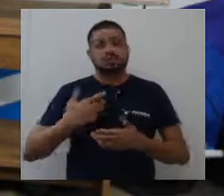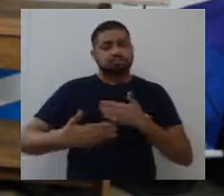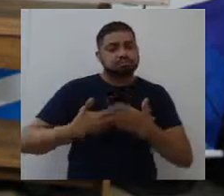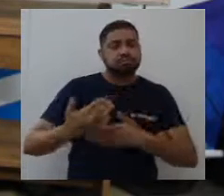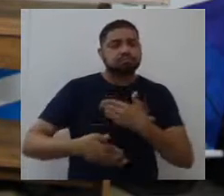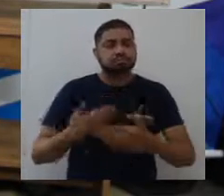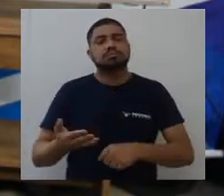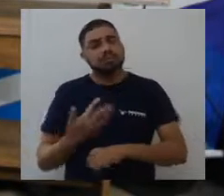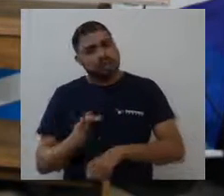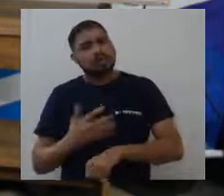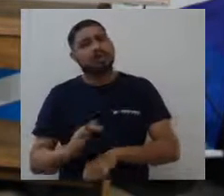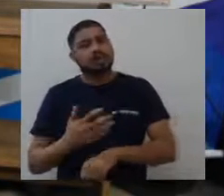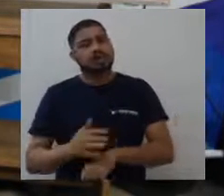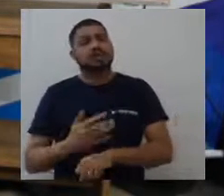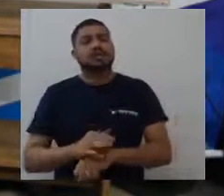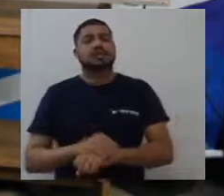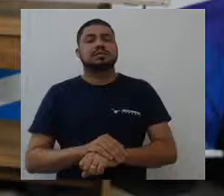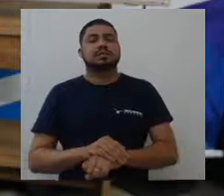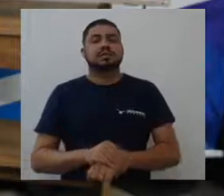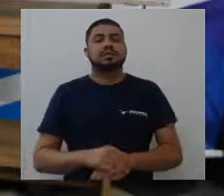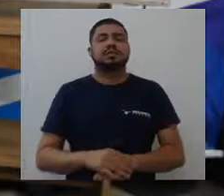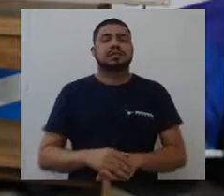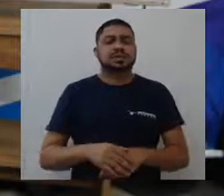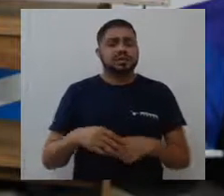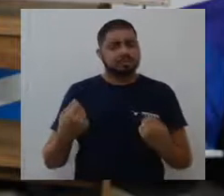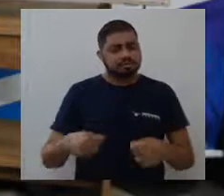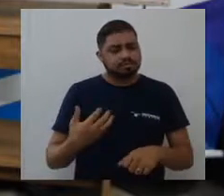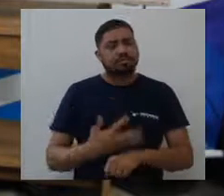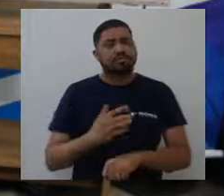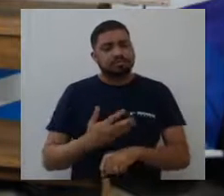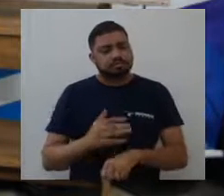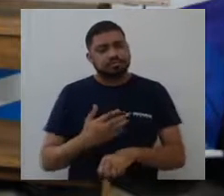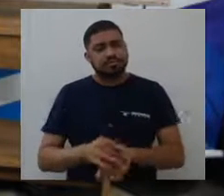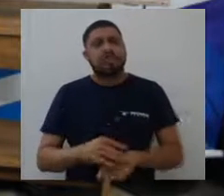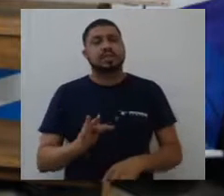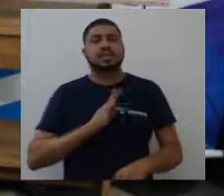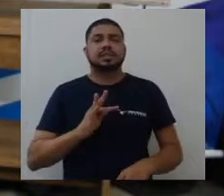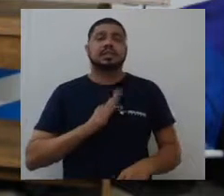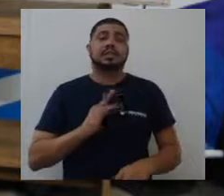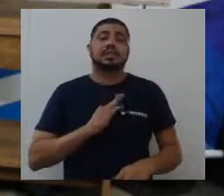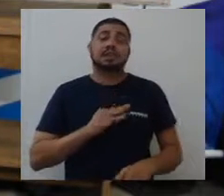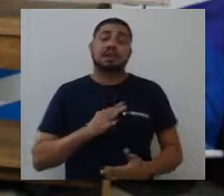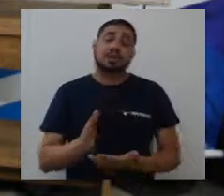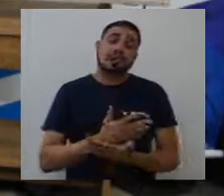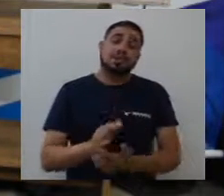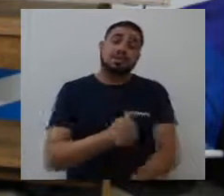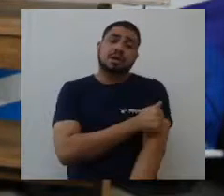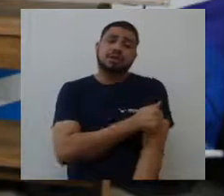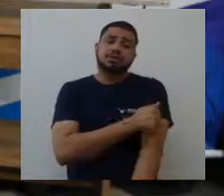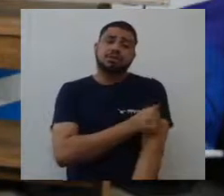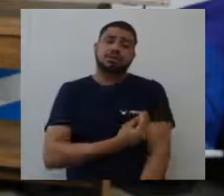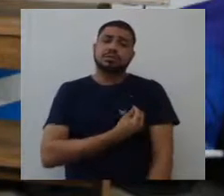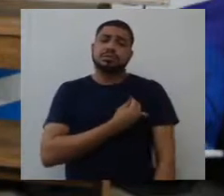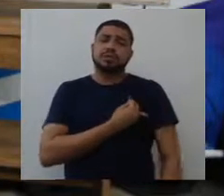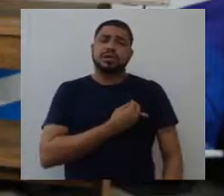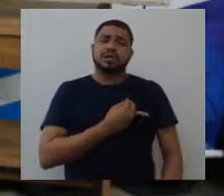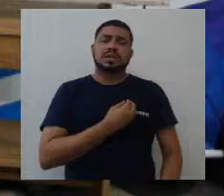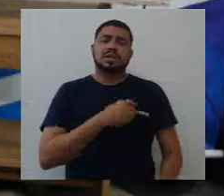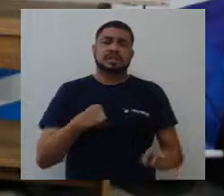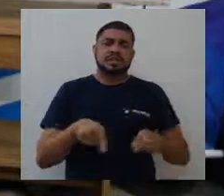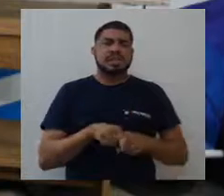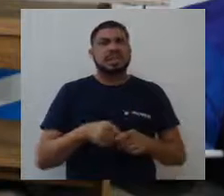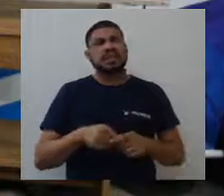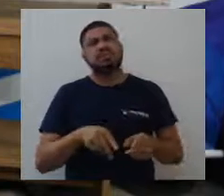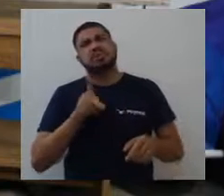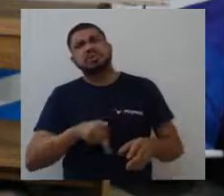agilidade com prática, com treino. Exercite essa técnica. Alguns alunos que a gente se depara na sala de aula presencial dizem assim, mas professor, a